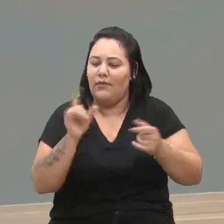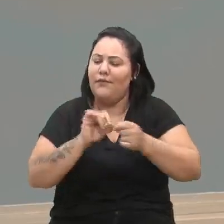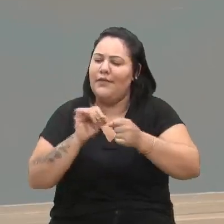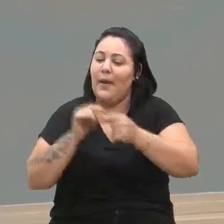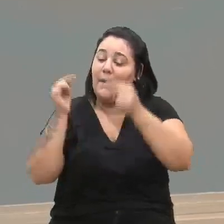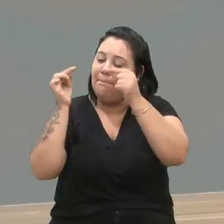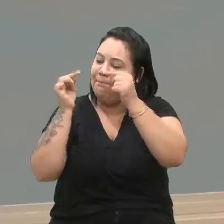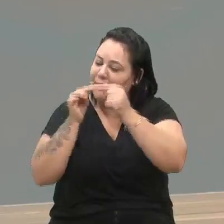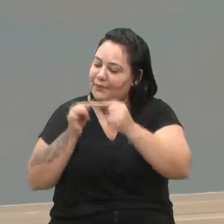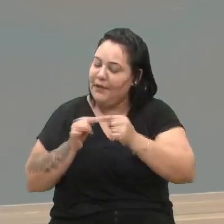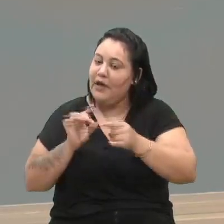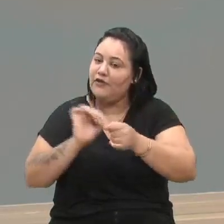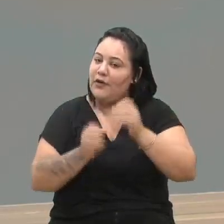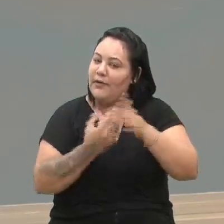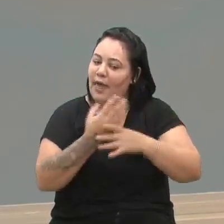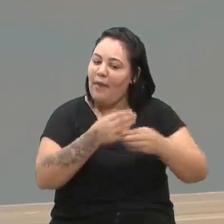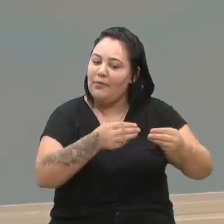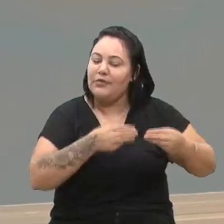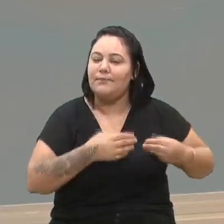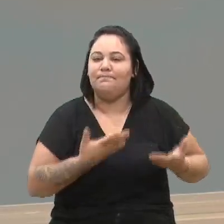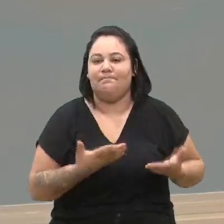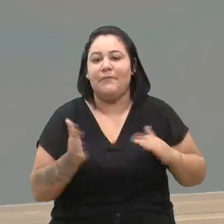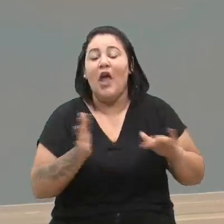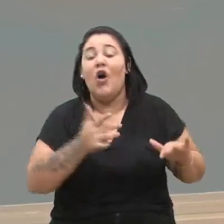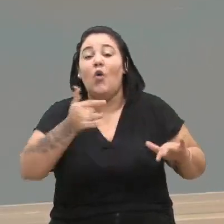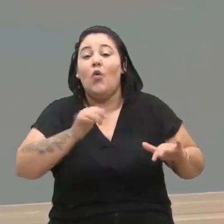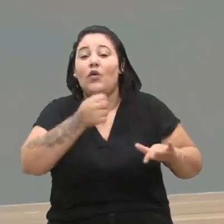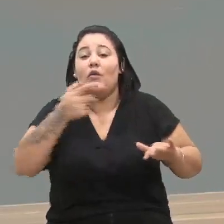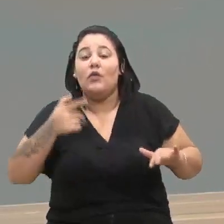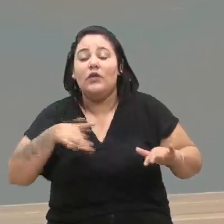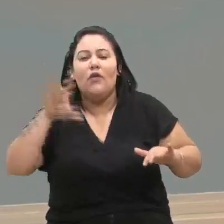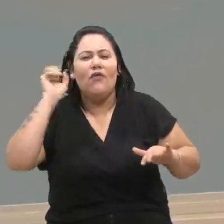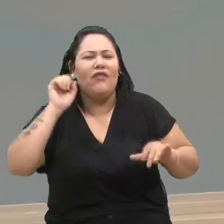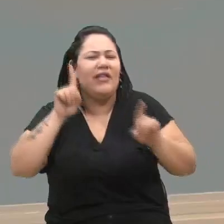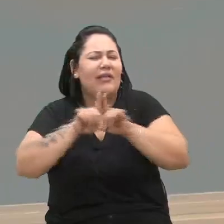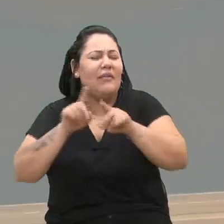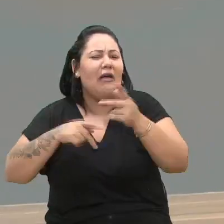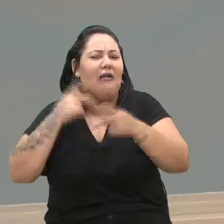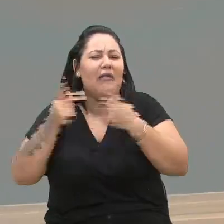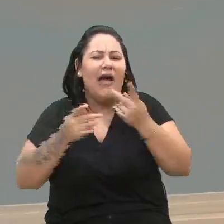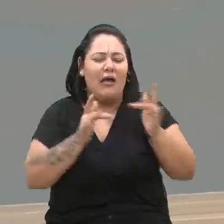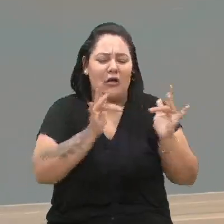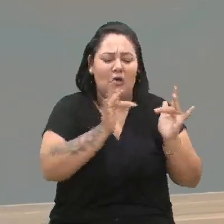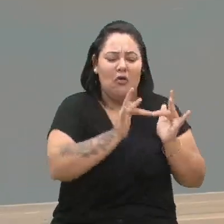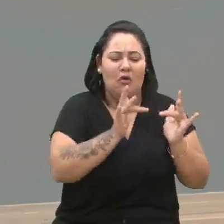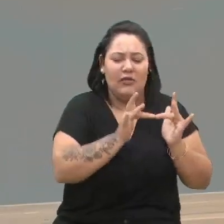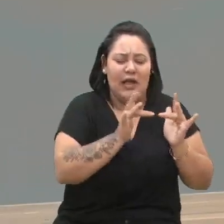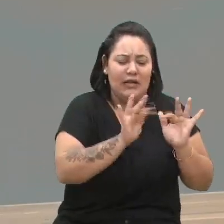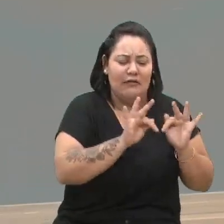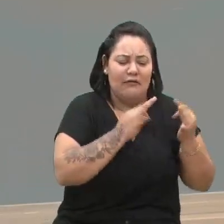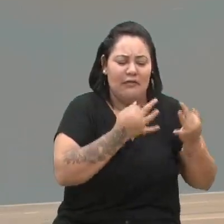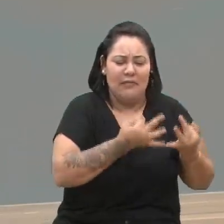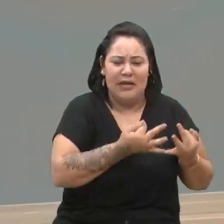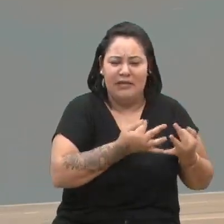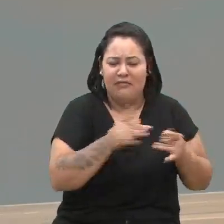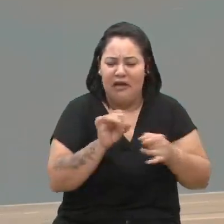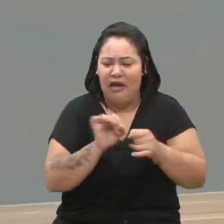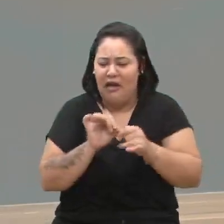Outra coisa, eu ouvi ali um dos argumentos que o contato com a família faz a família